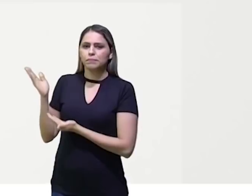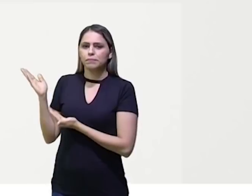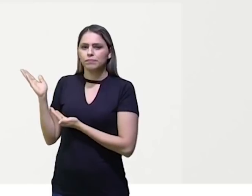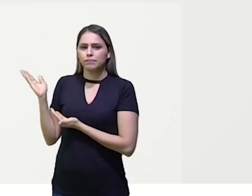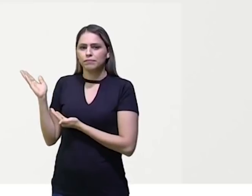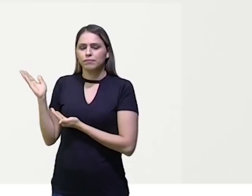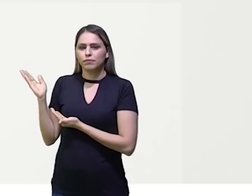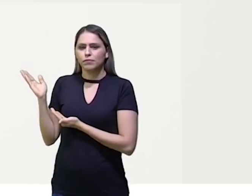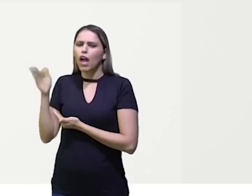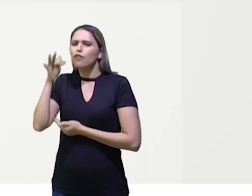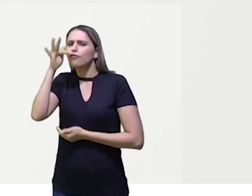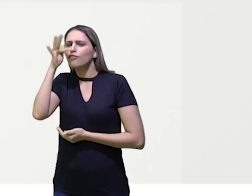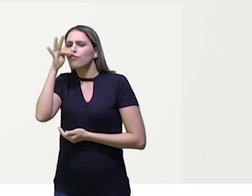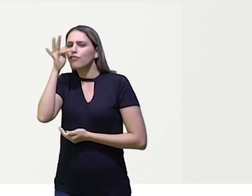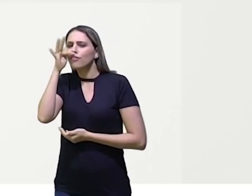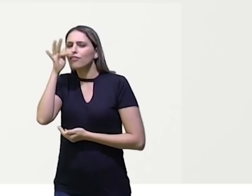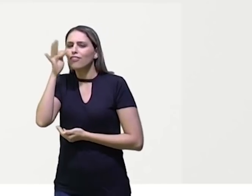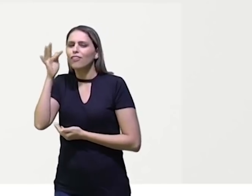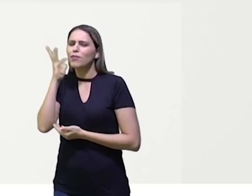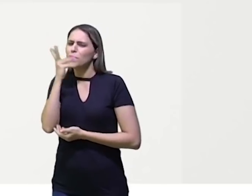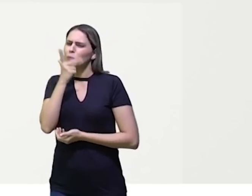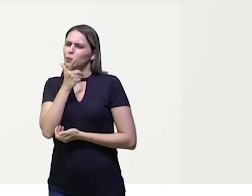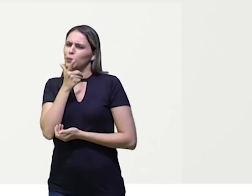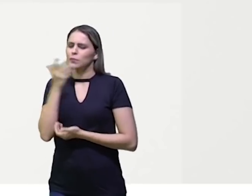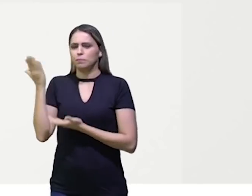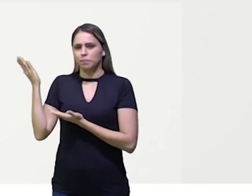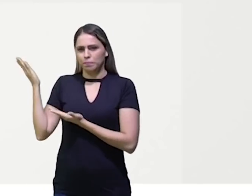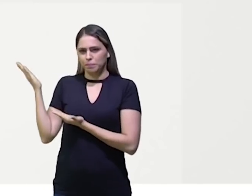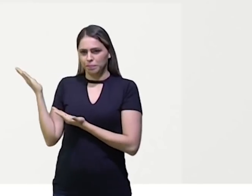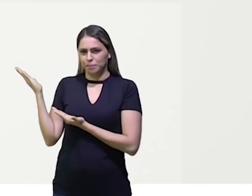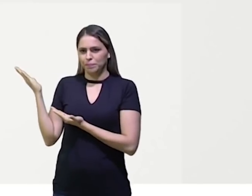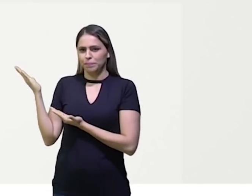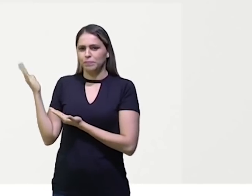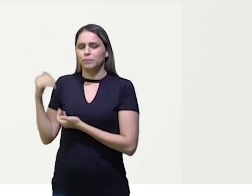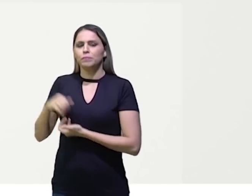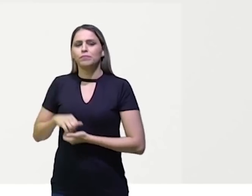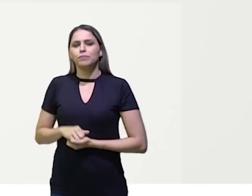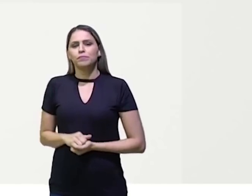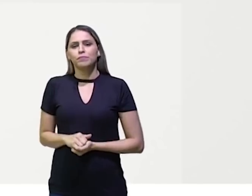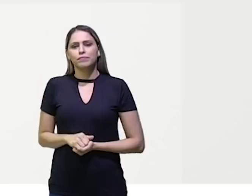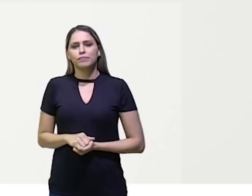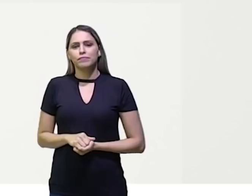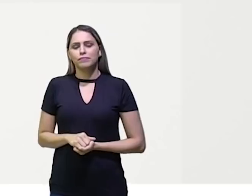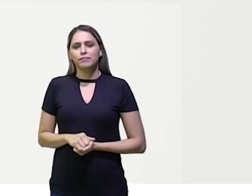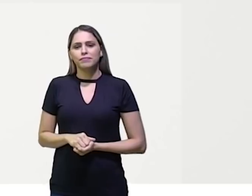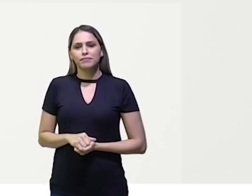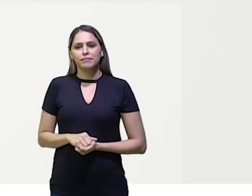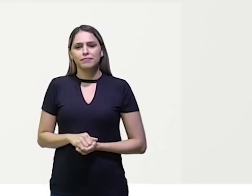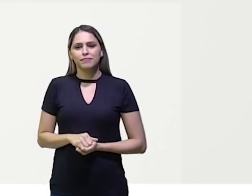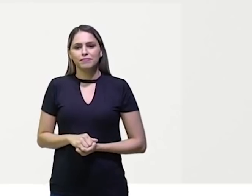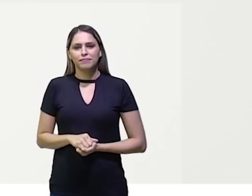olha, que linda a florzinha da professora. É?